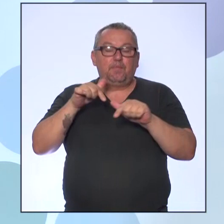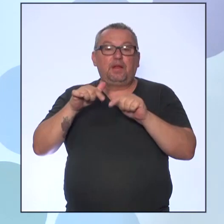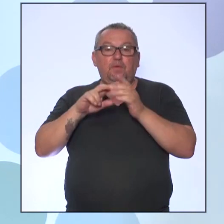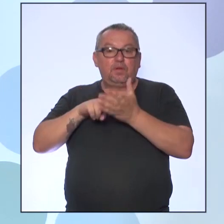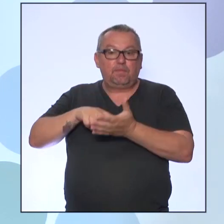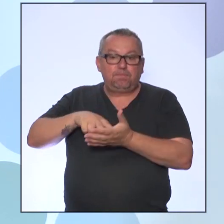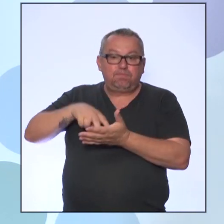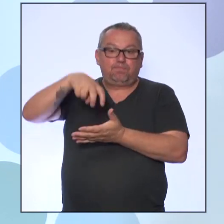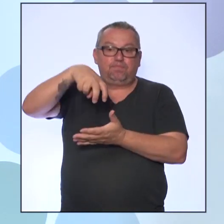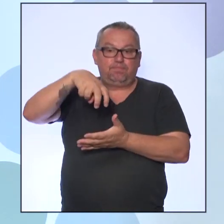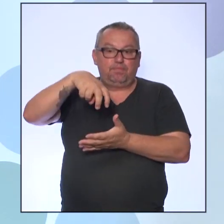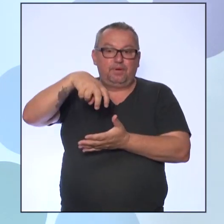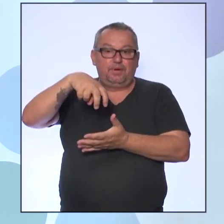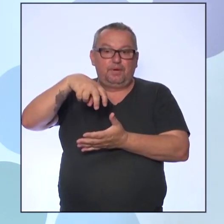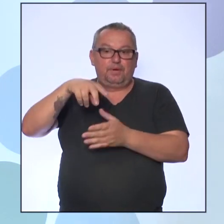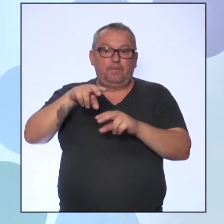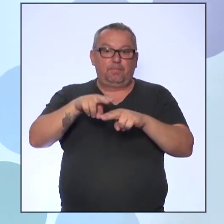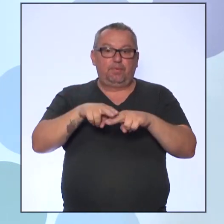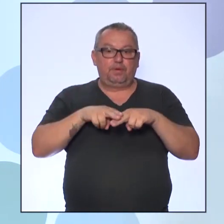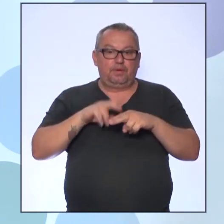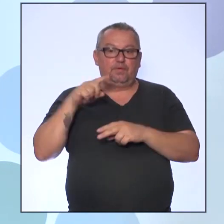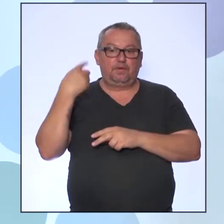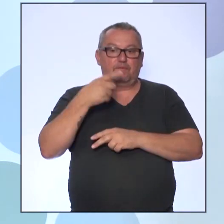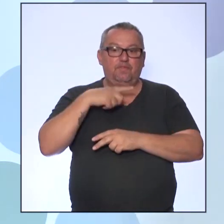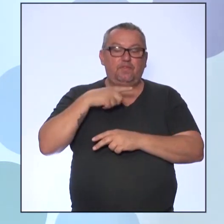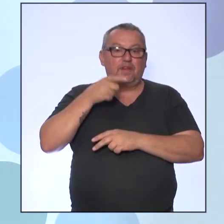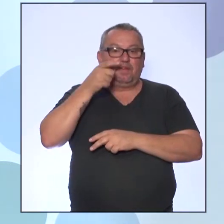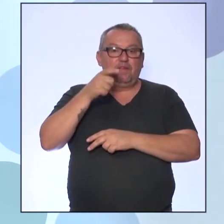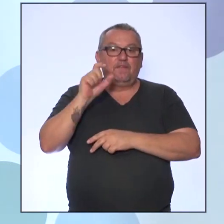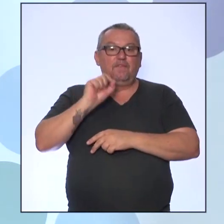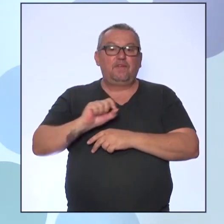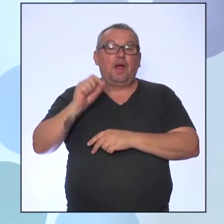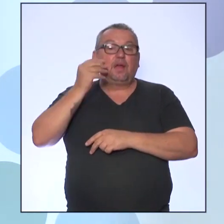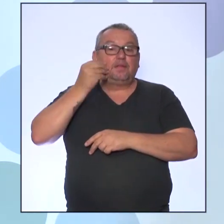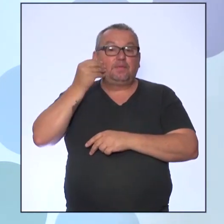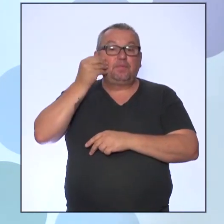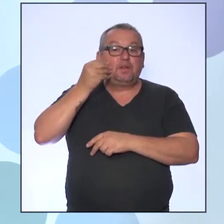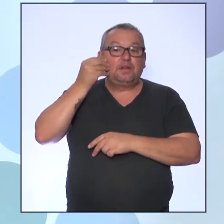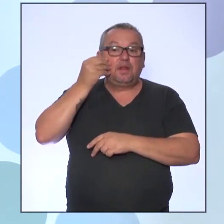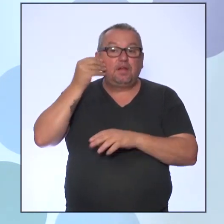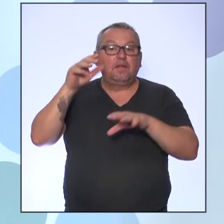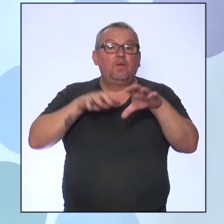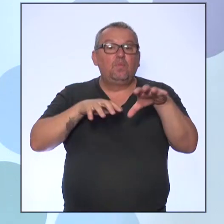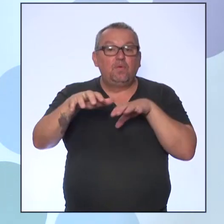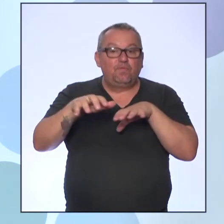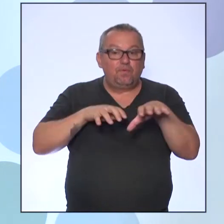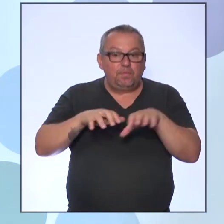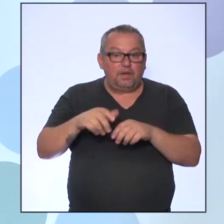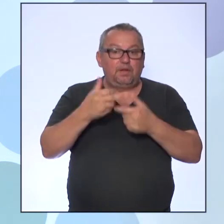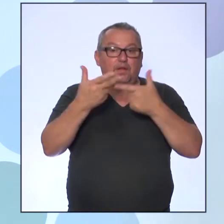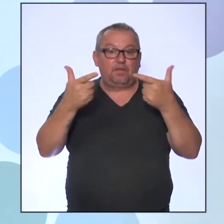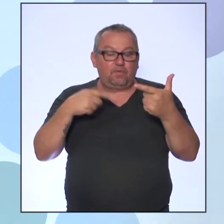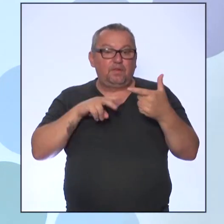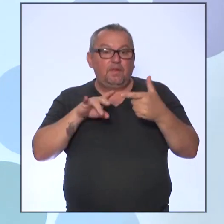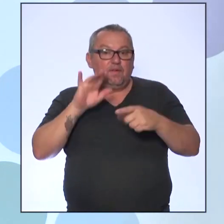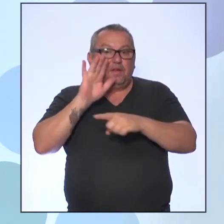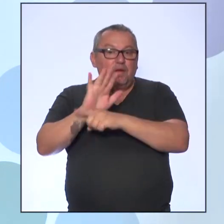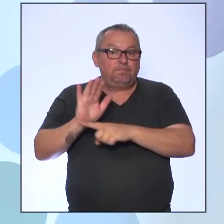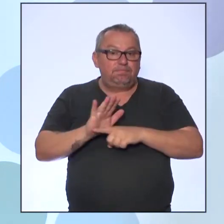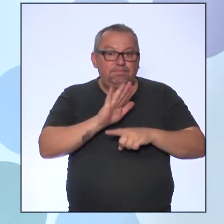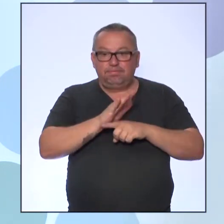impulsão, né? Então, por isso que a gente tem que se dedicar ao quê? Às experiências no movimento. É isso que vai ajudar a